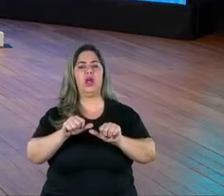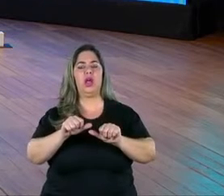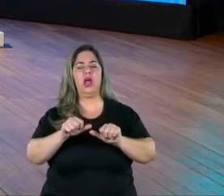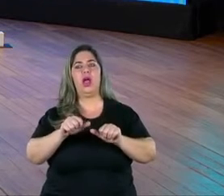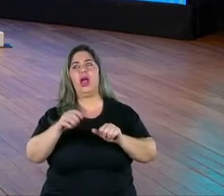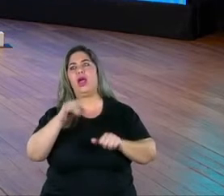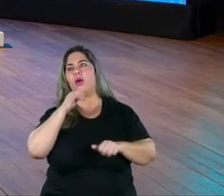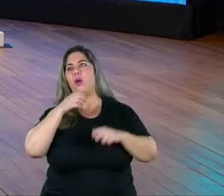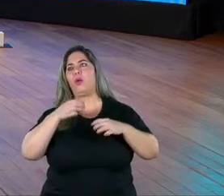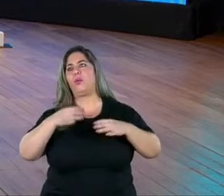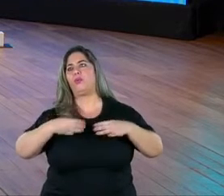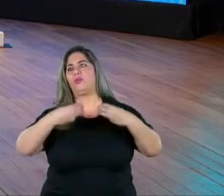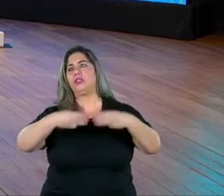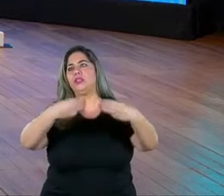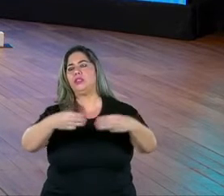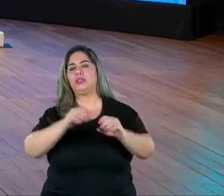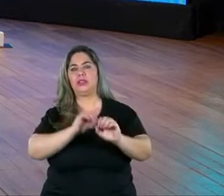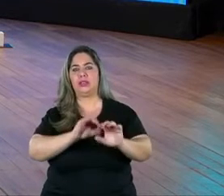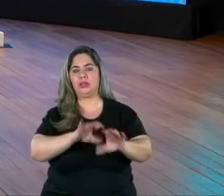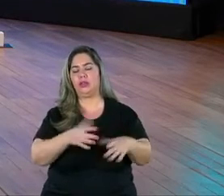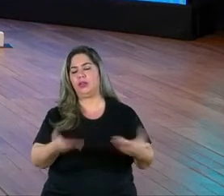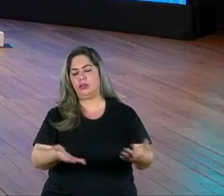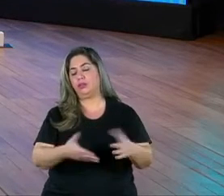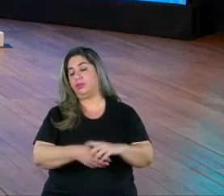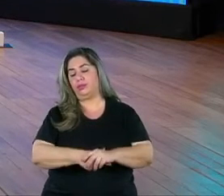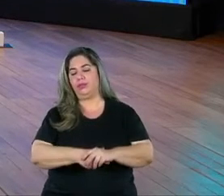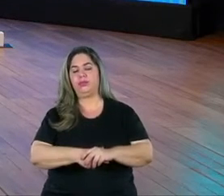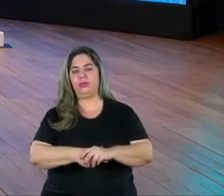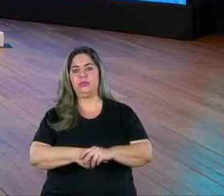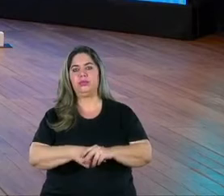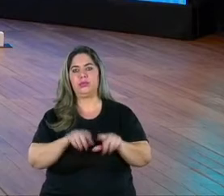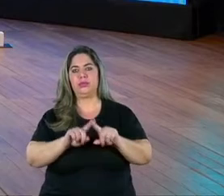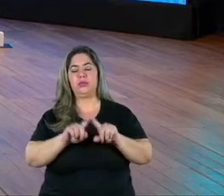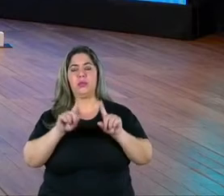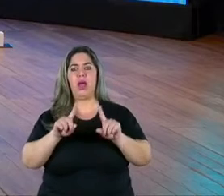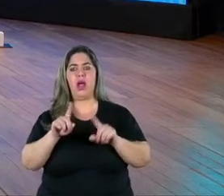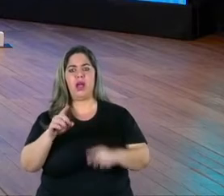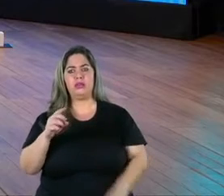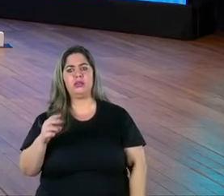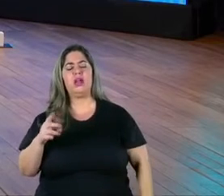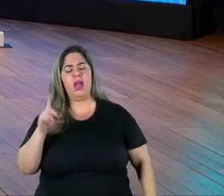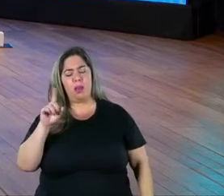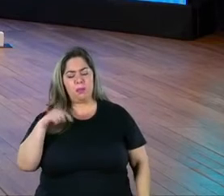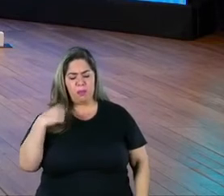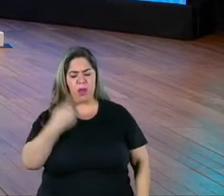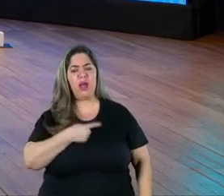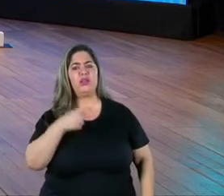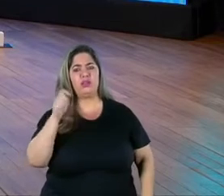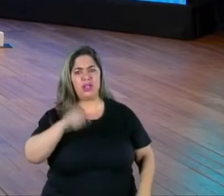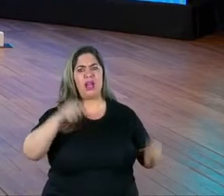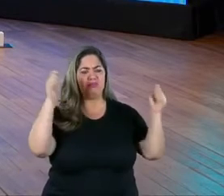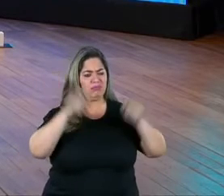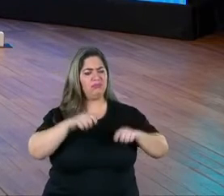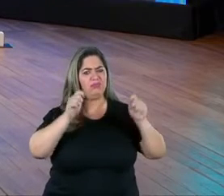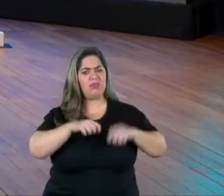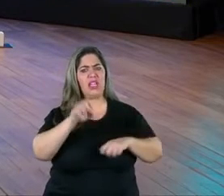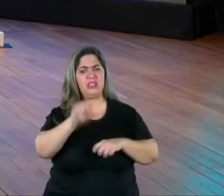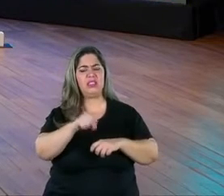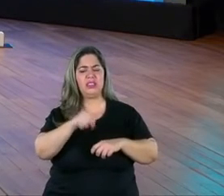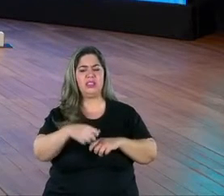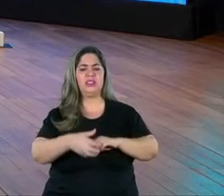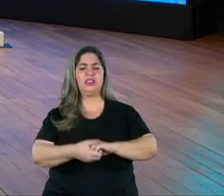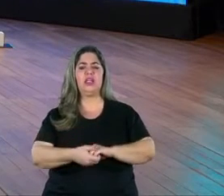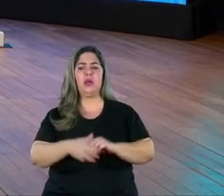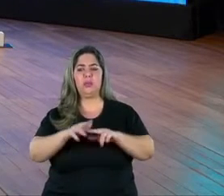Educação, na República, certamente. Mas elas são úteis para nós, todos, repensarmos a vida. Daí